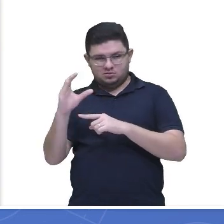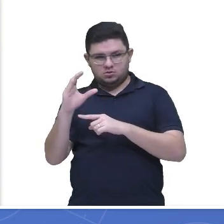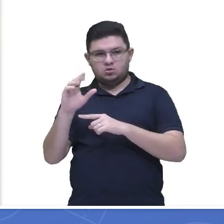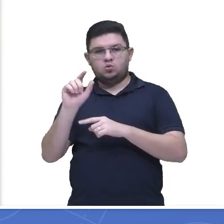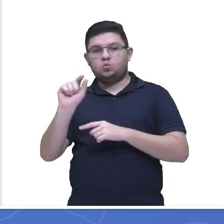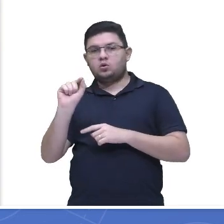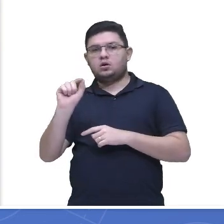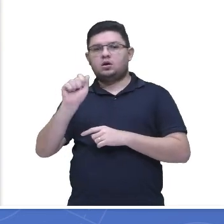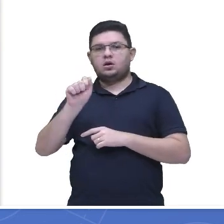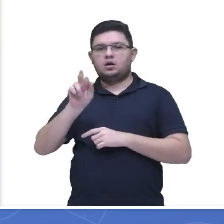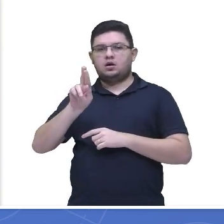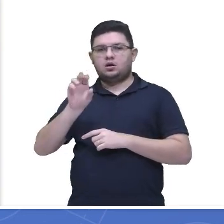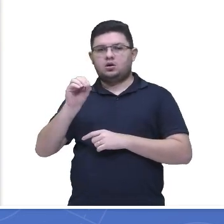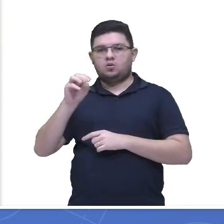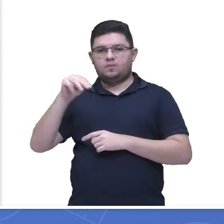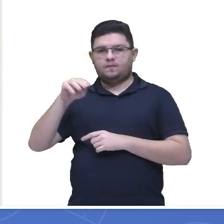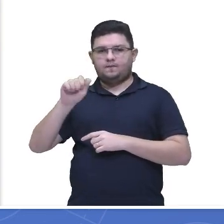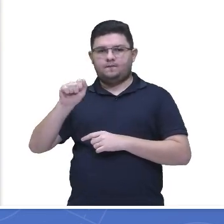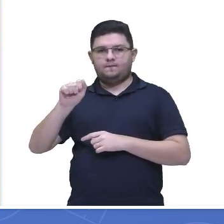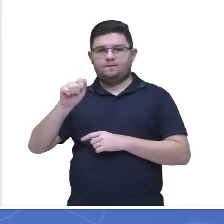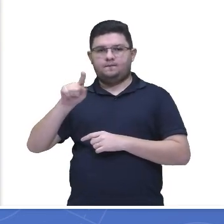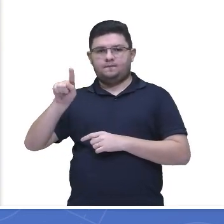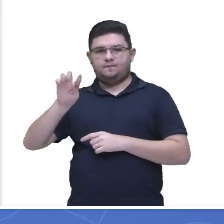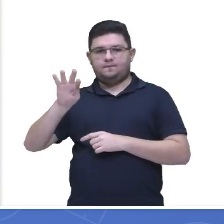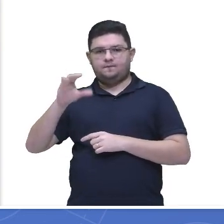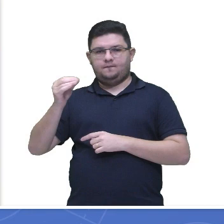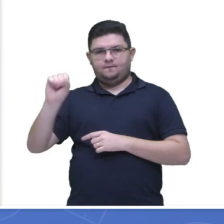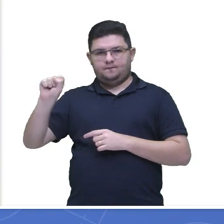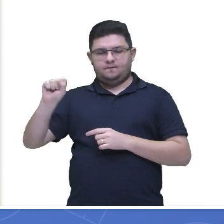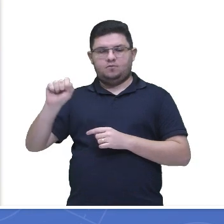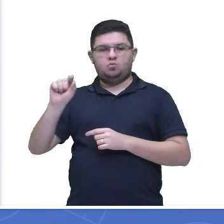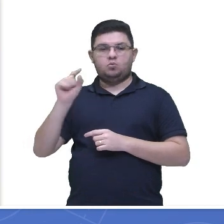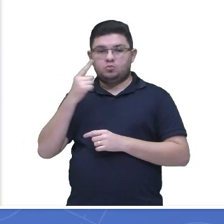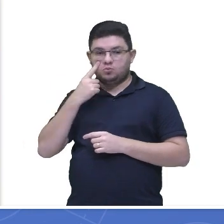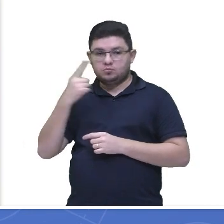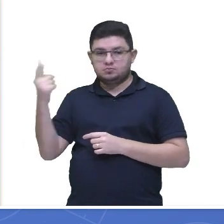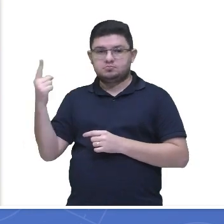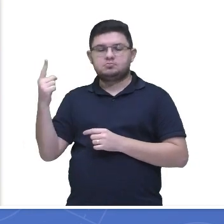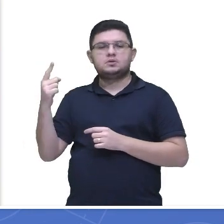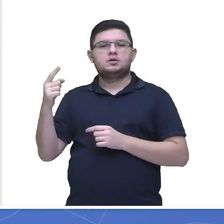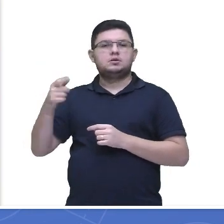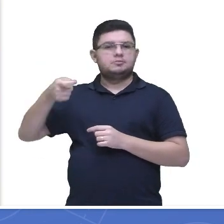aromáticos. Aqui, gente, eles devem apresentar